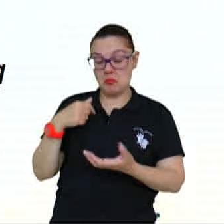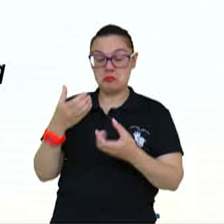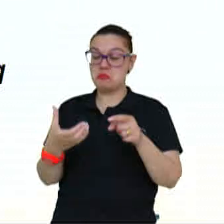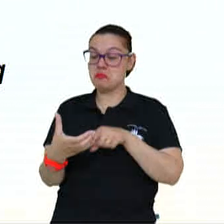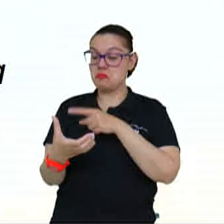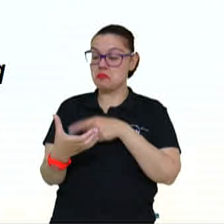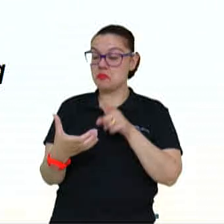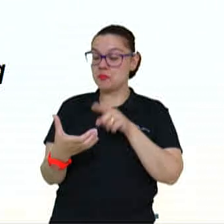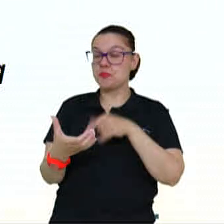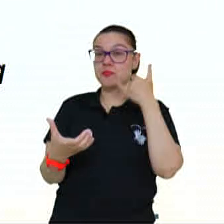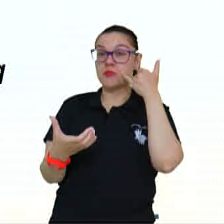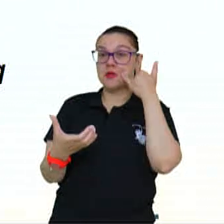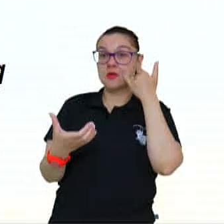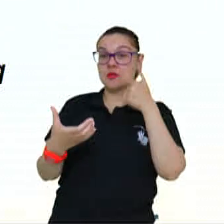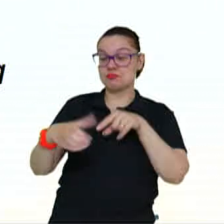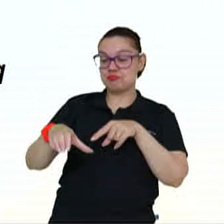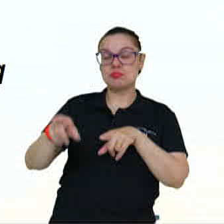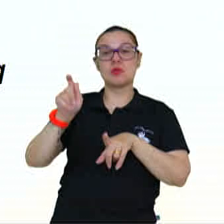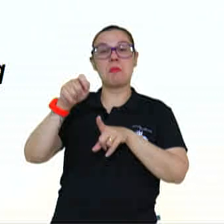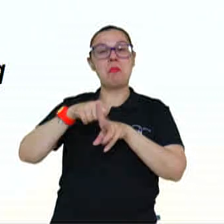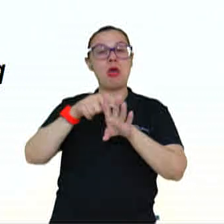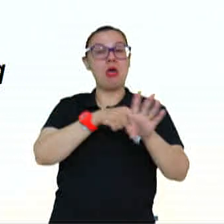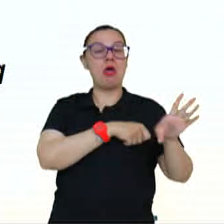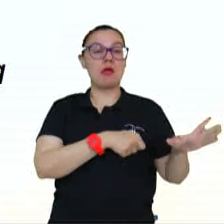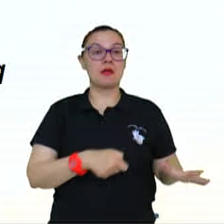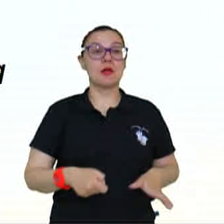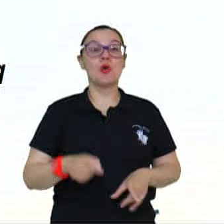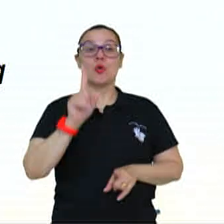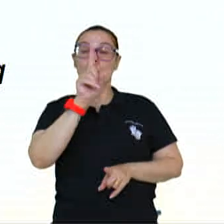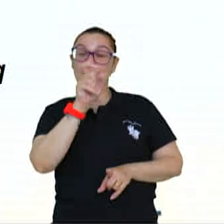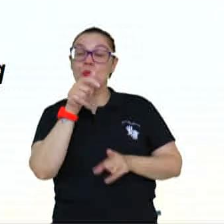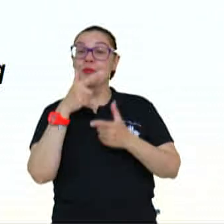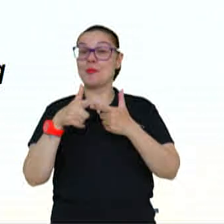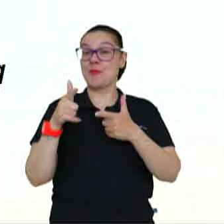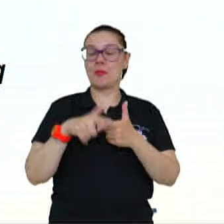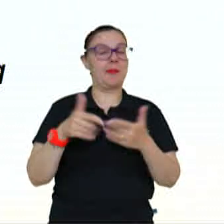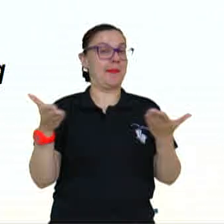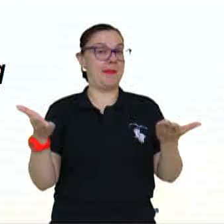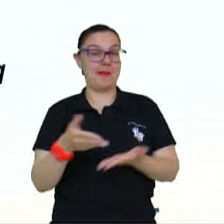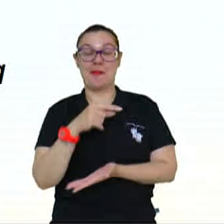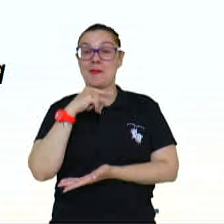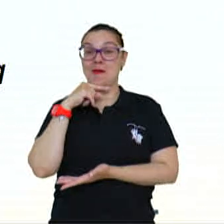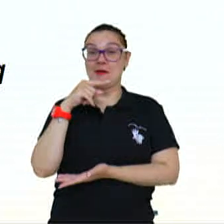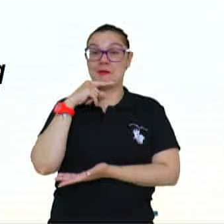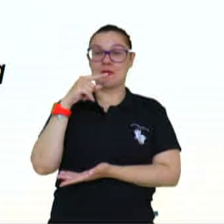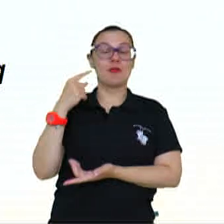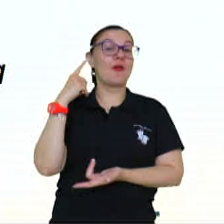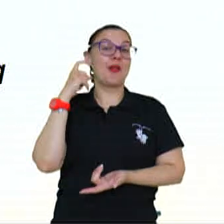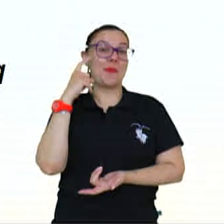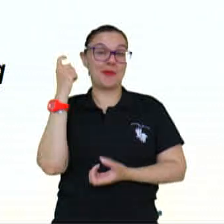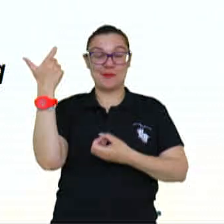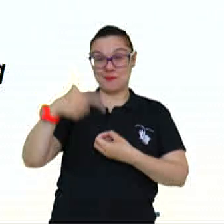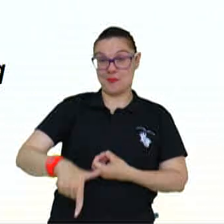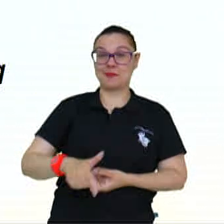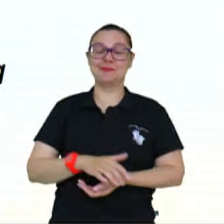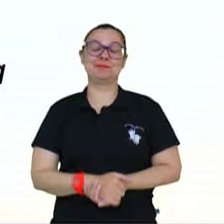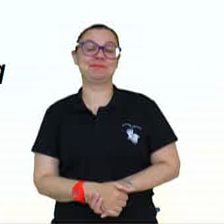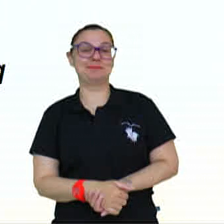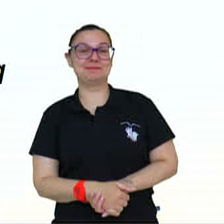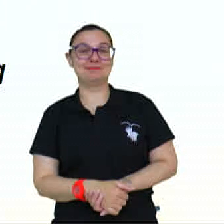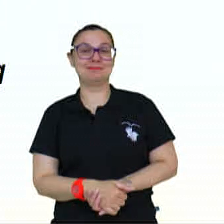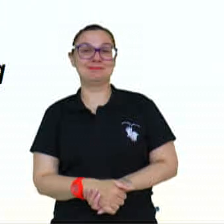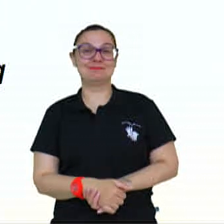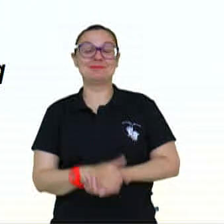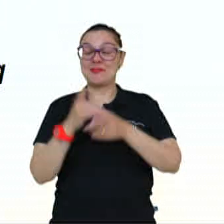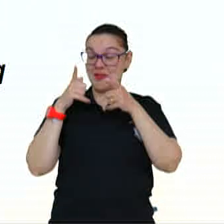que estava no vibracall há meses. O único problema é que agora não consigo botar a campainha de volta. Repare que a linguagem